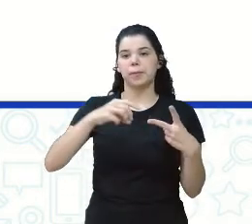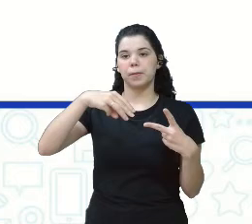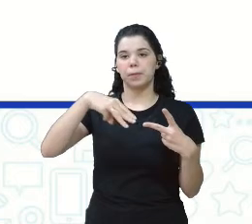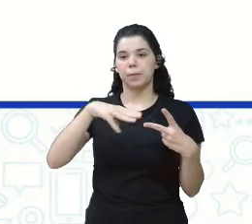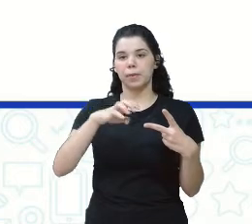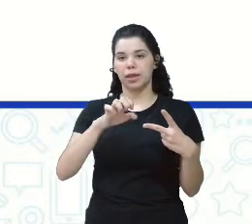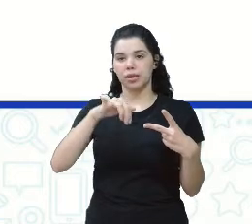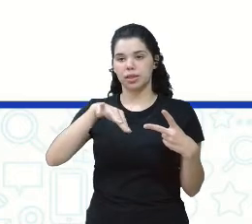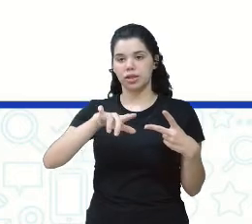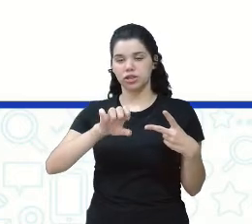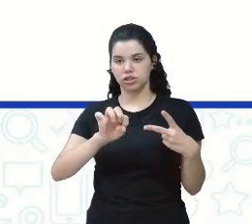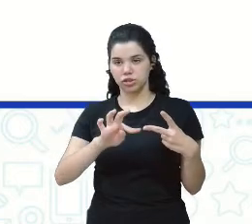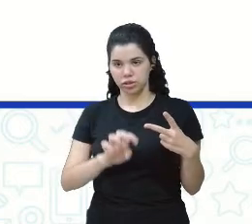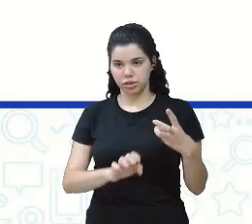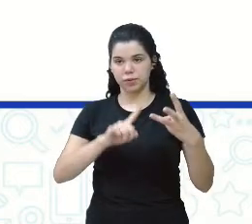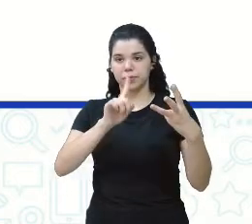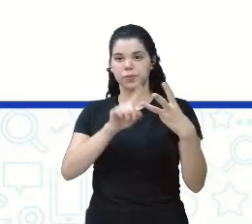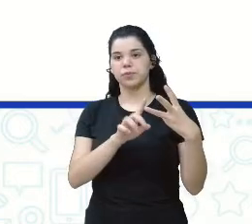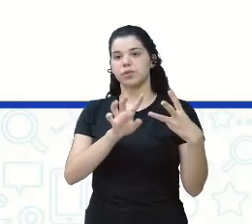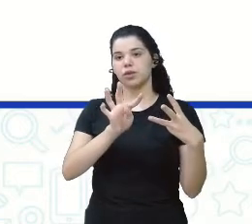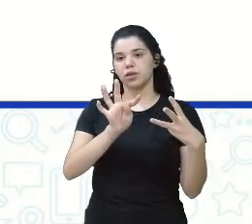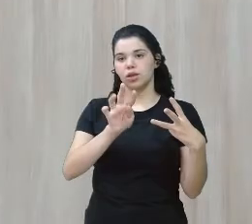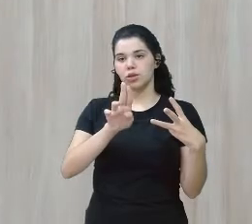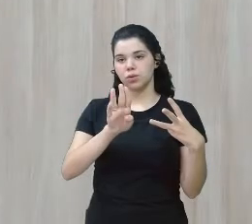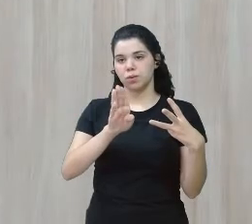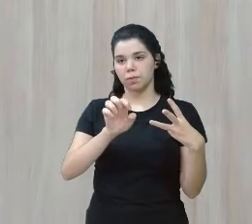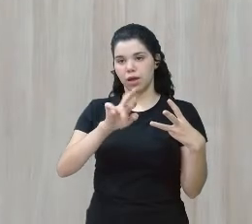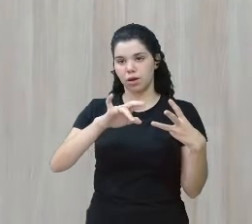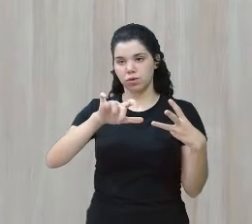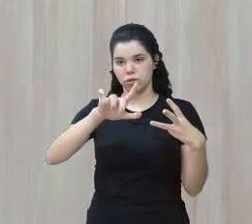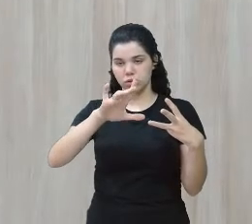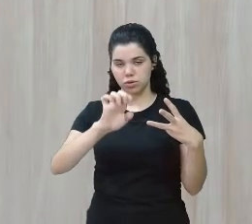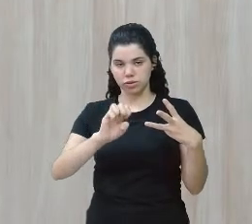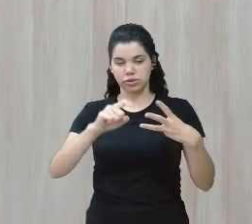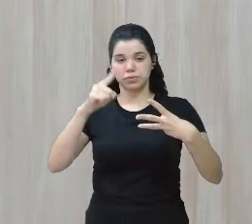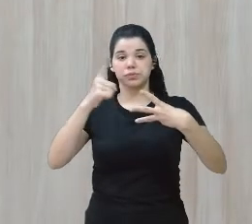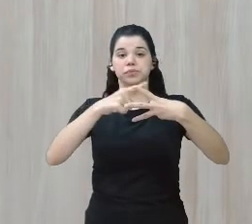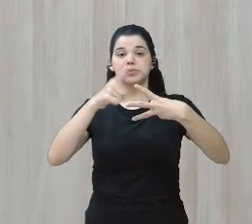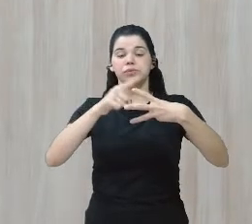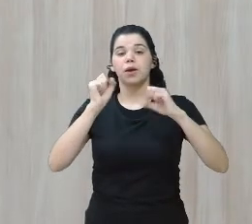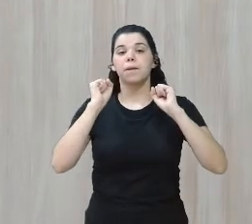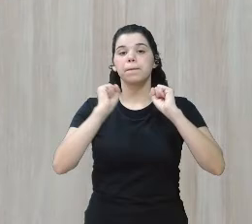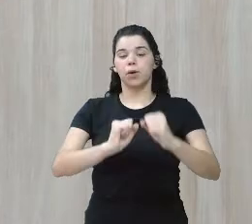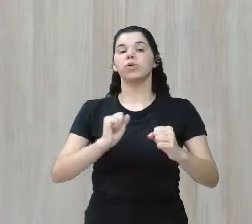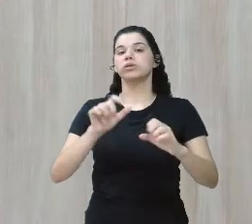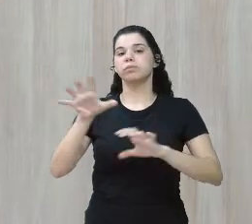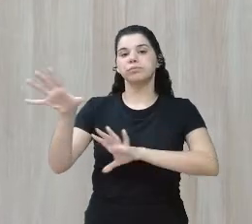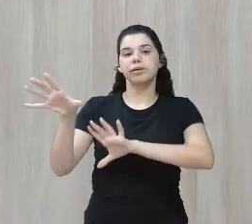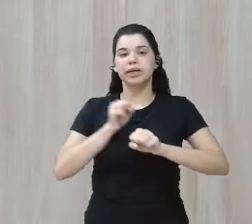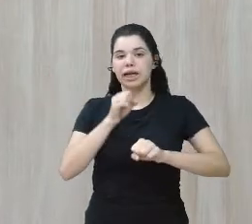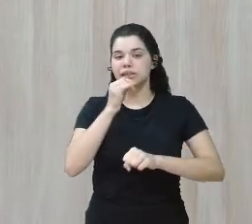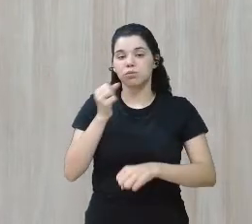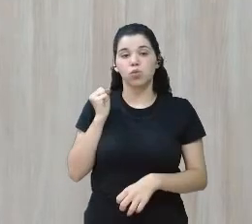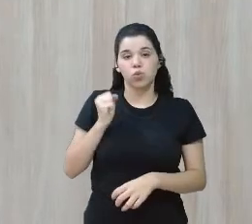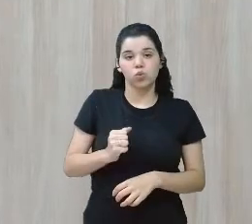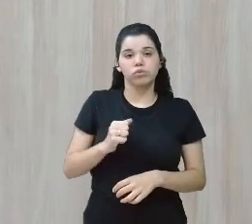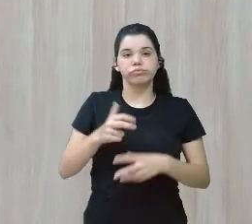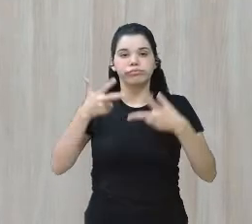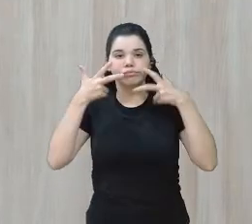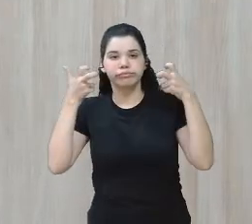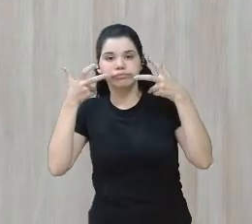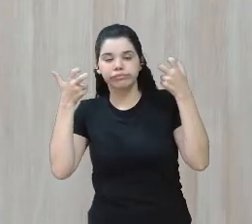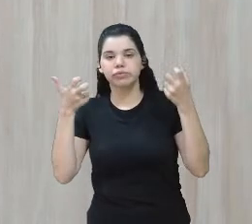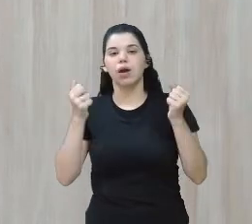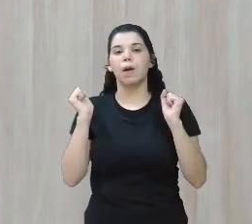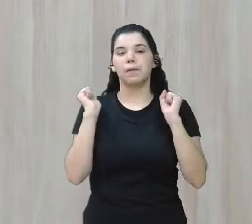causada por protozoário, que normalmente está presente nas fezes de felinos, de gatos, né, e outros felinos. Então,